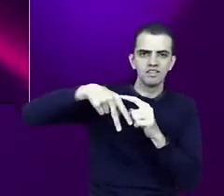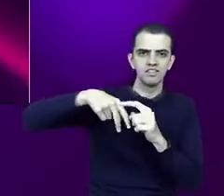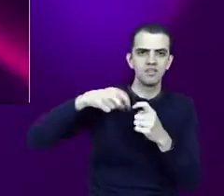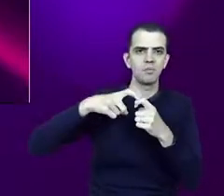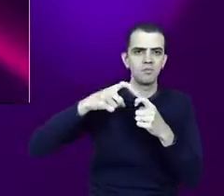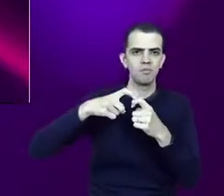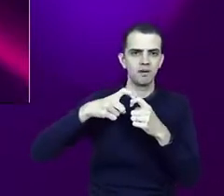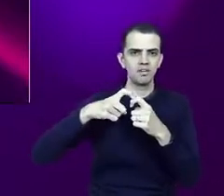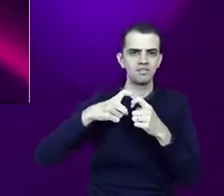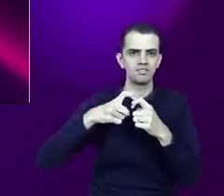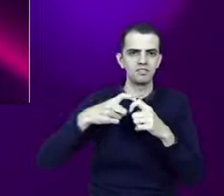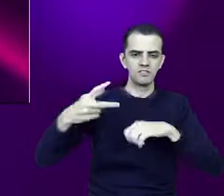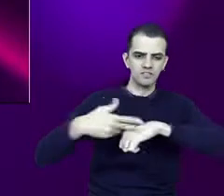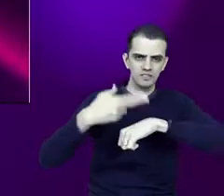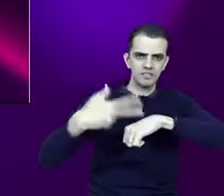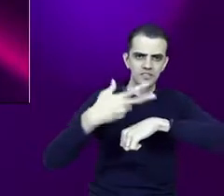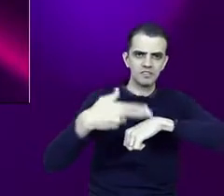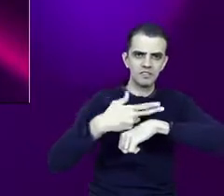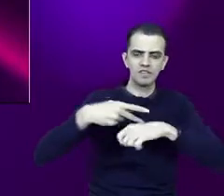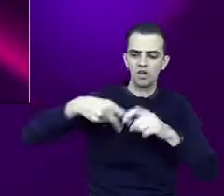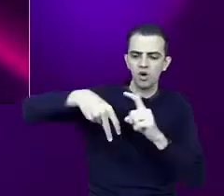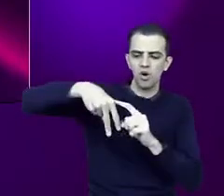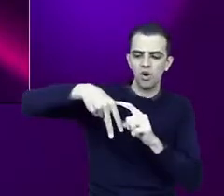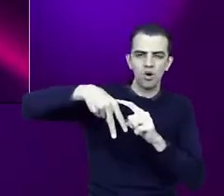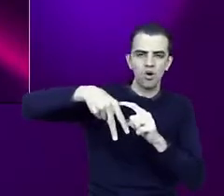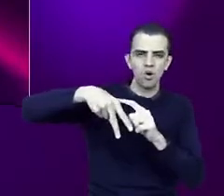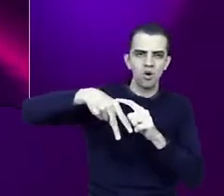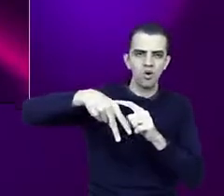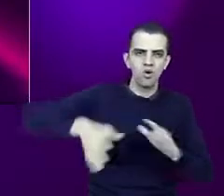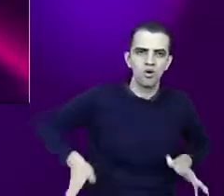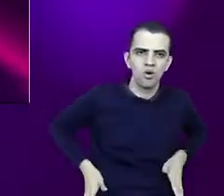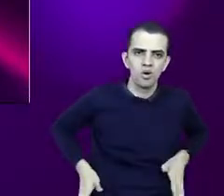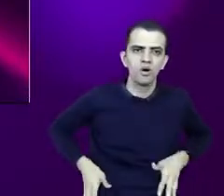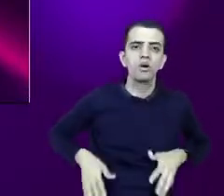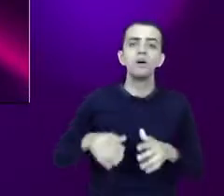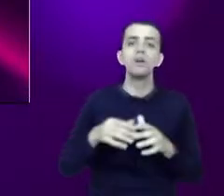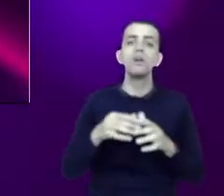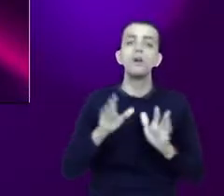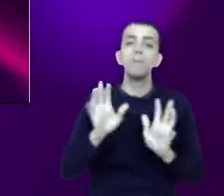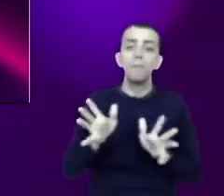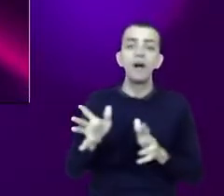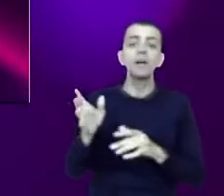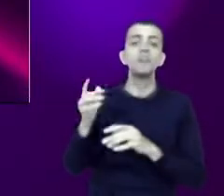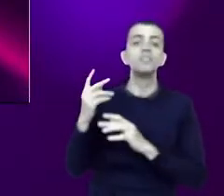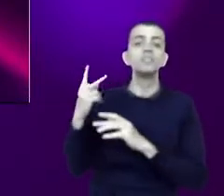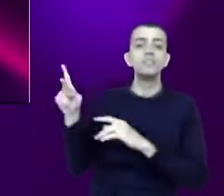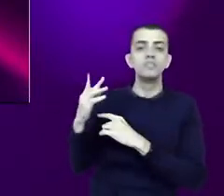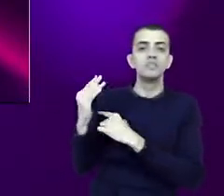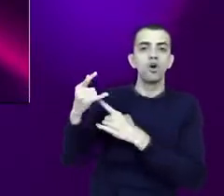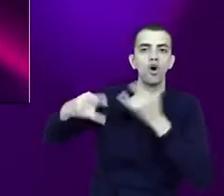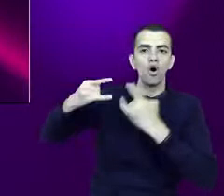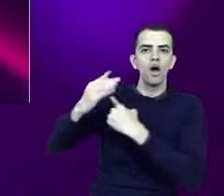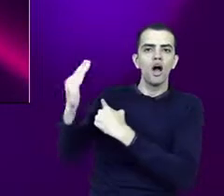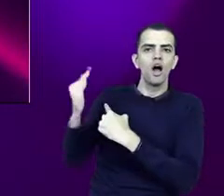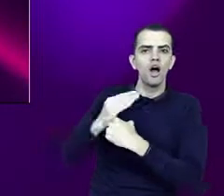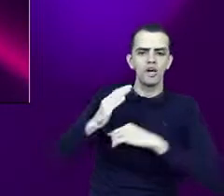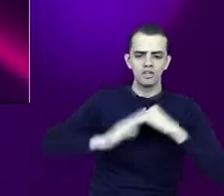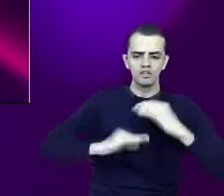médio, pelo menos, em cirurgia de quadril, mas ele aprimorou a minha técnica cirúrgica. Eu estou tendo resultados